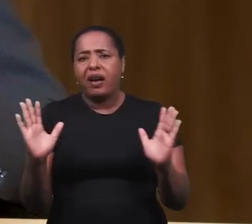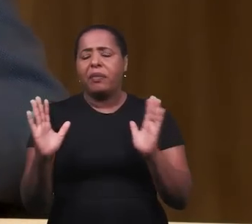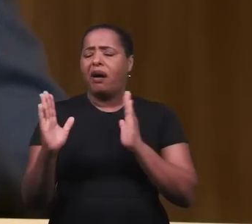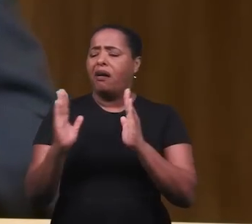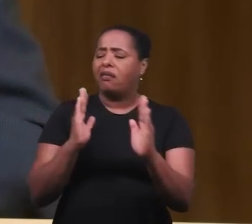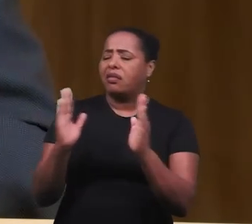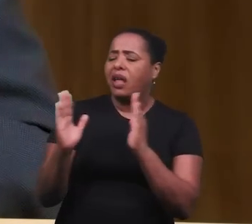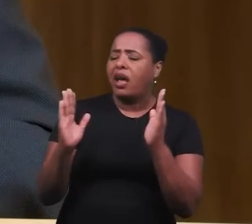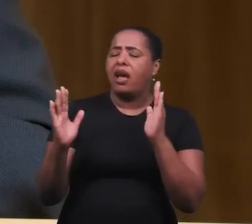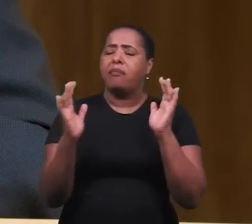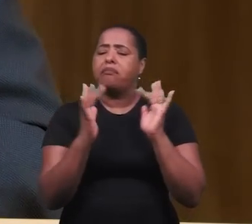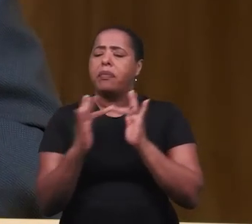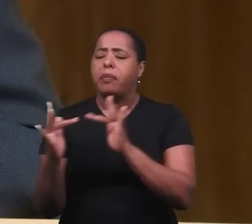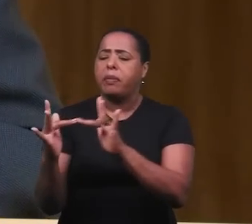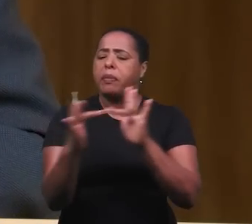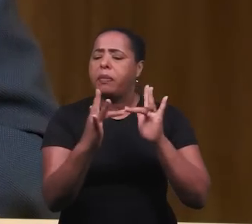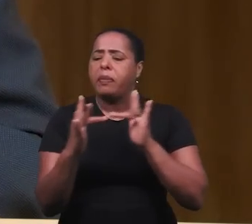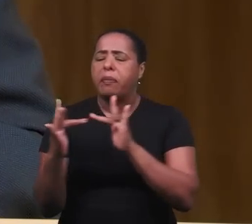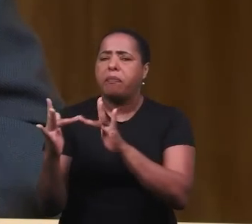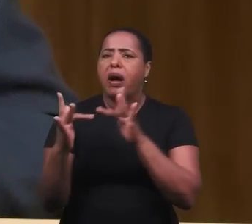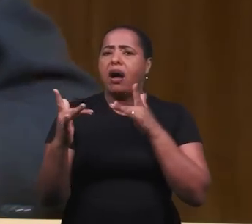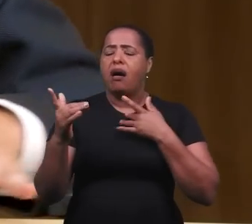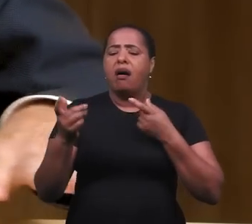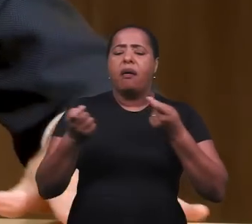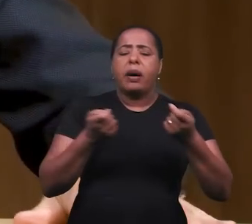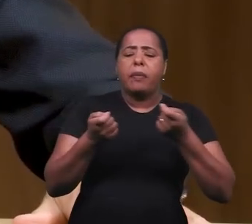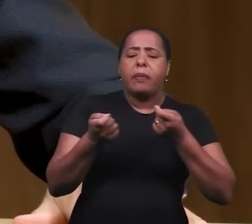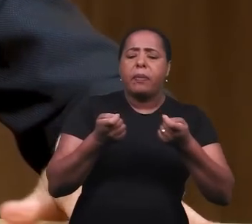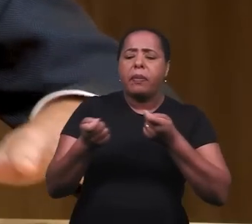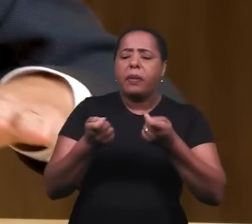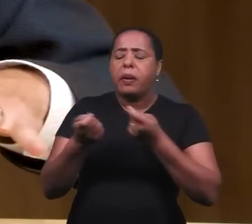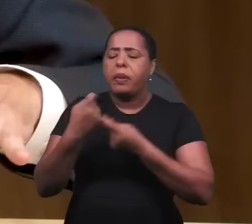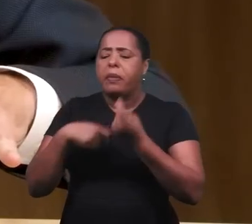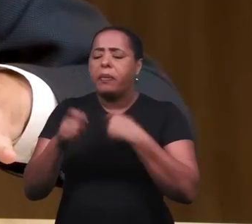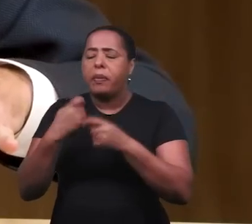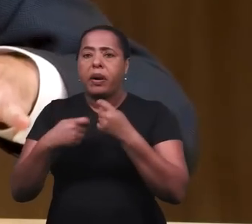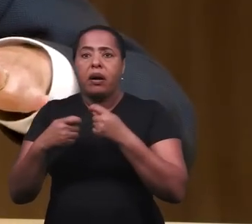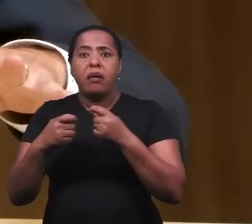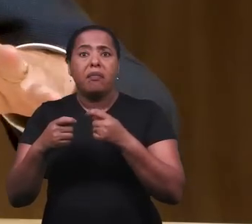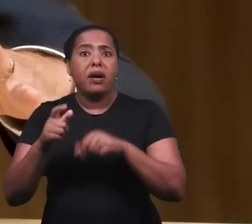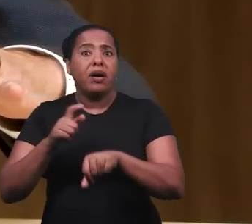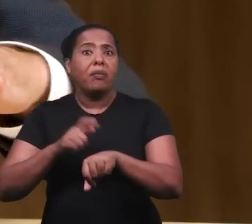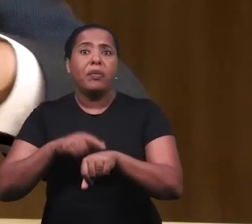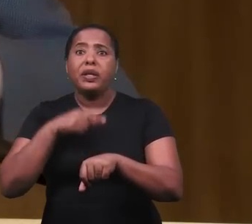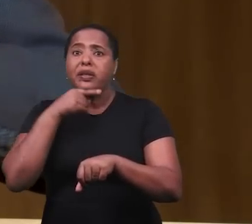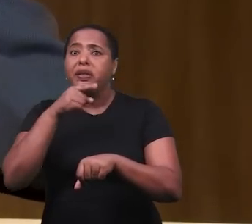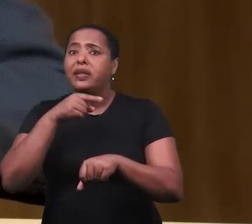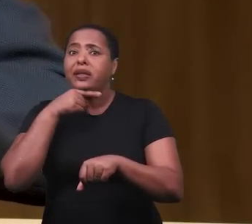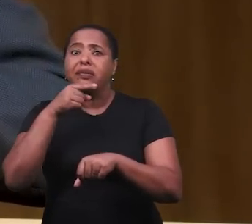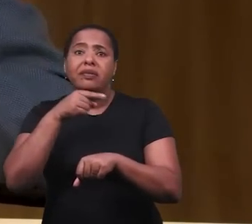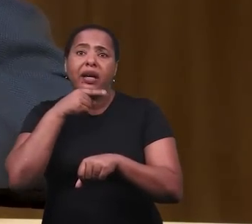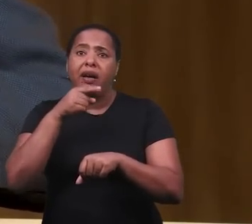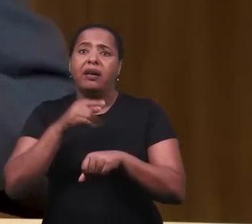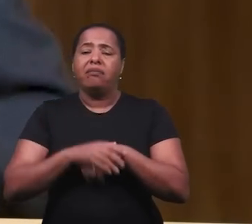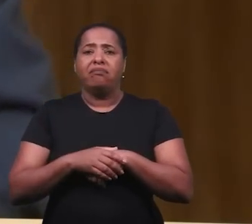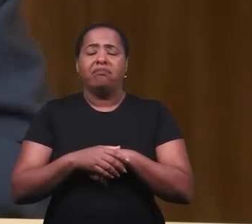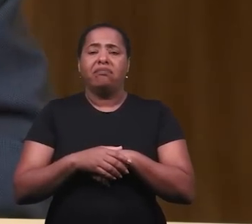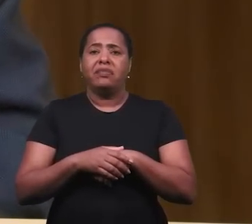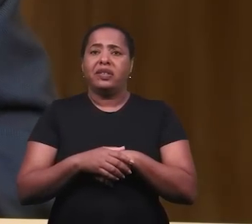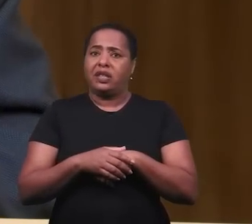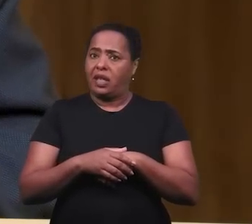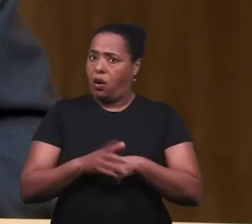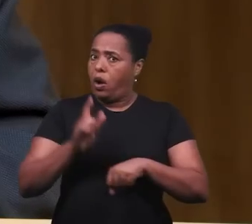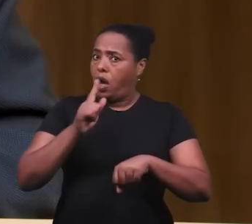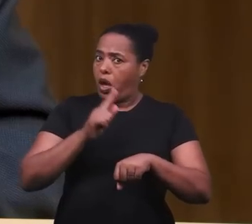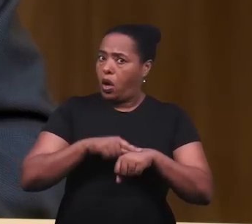o controle. Aí chega o tempo, às vezes aquilo ficou lá um bom tempo, convivendo, você foi administrando, mas chega a